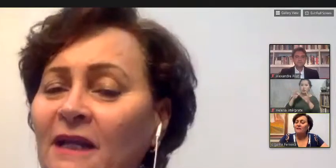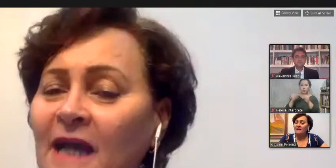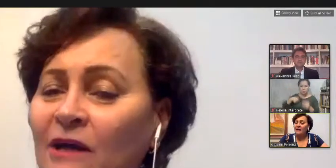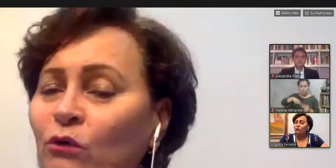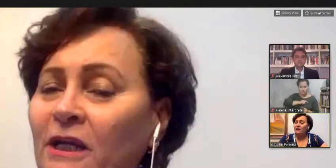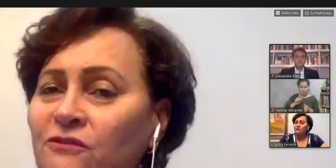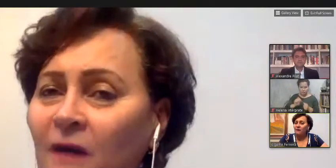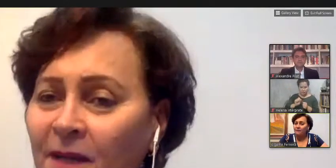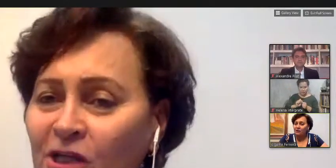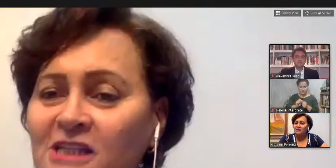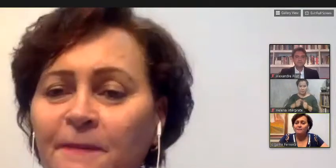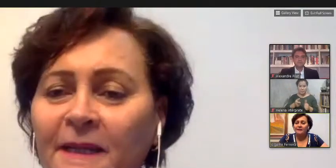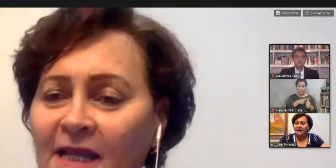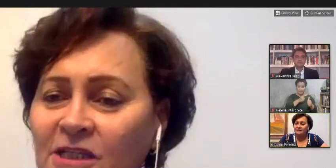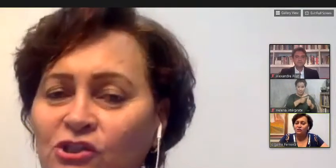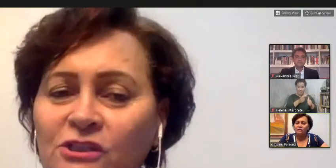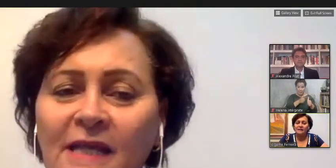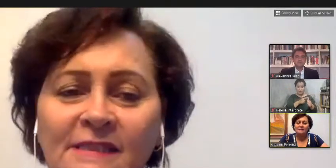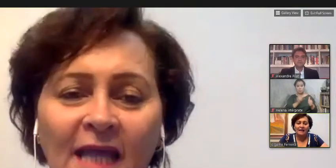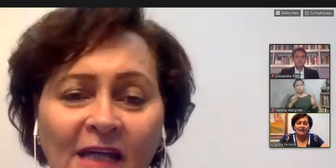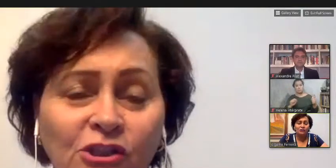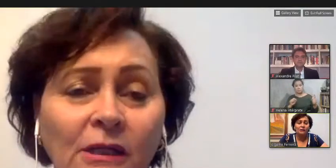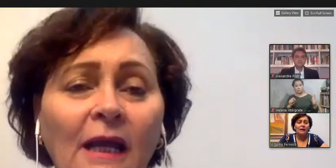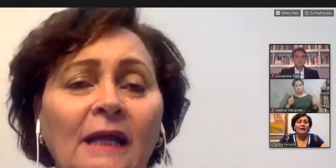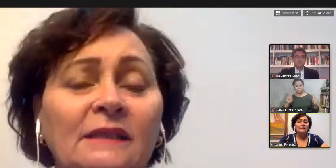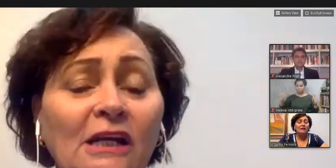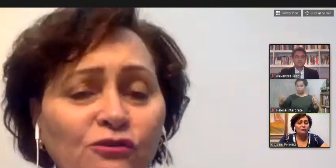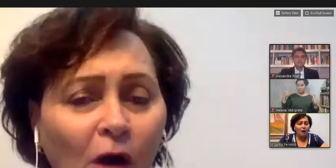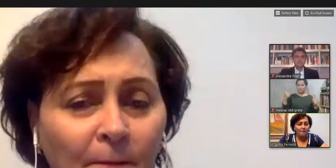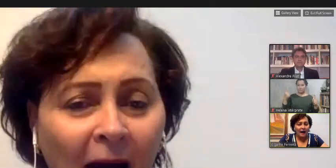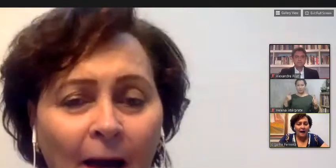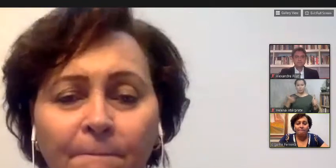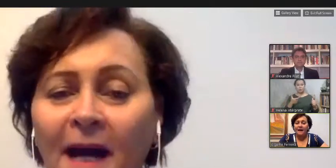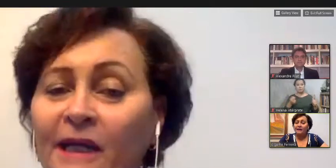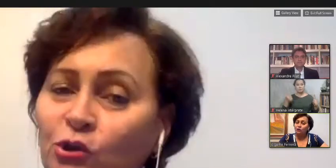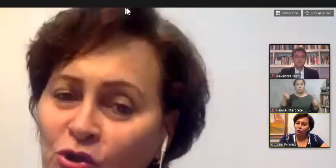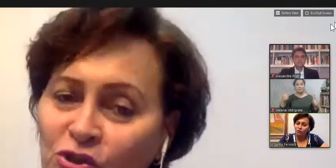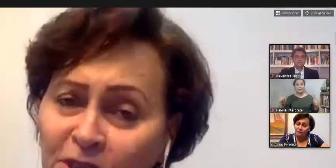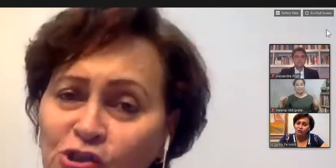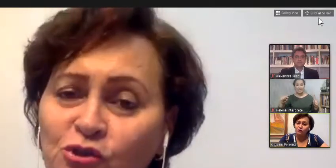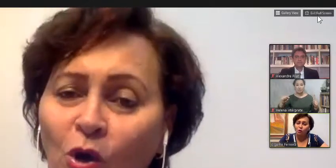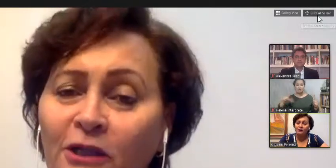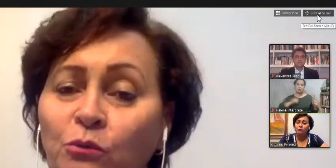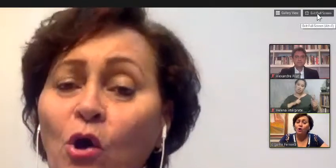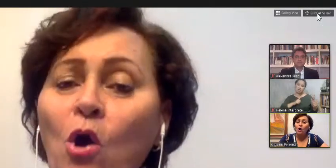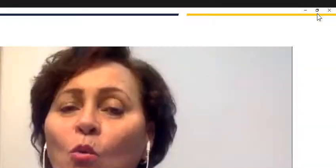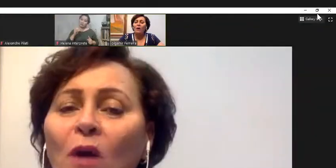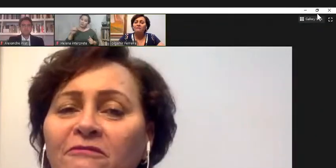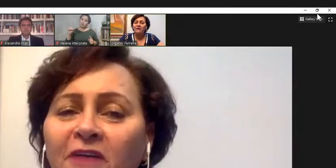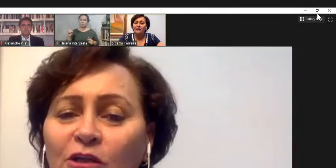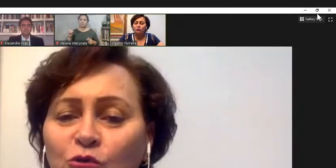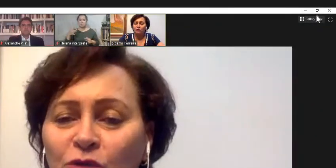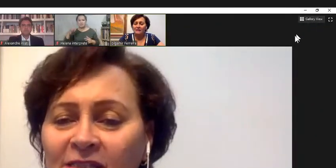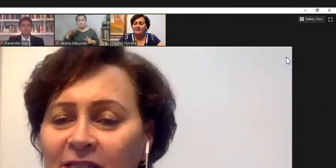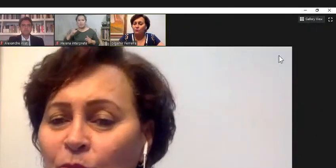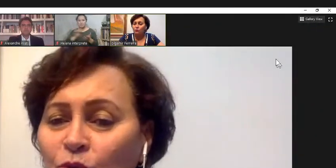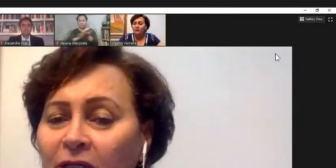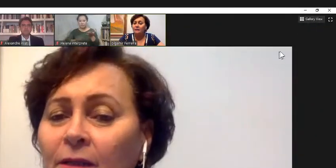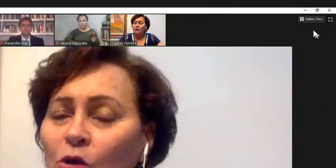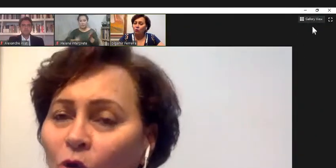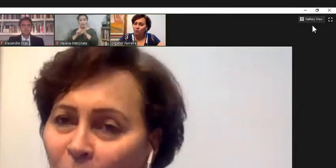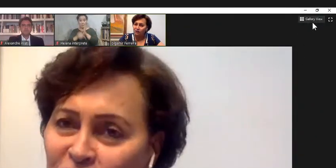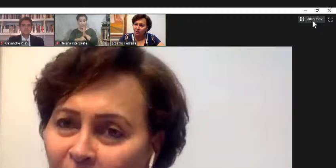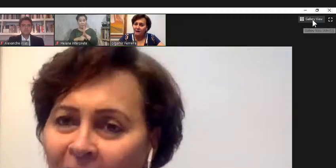após avaliar coletivamente a experiência de 2017, transformar para 2018 o evento da